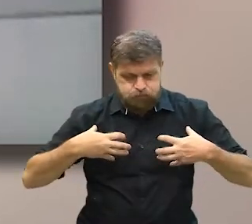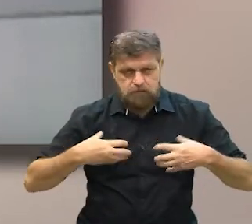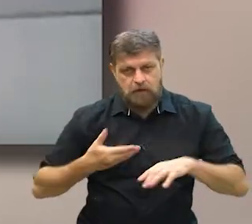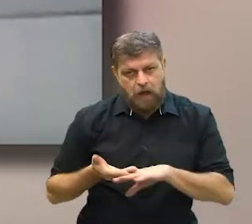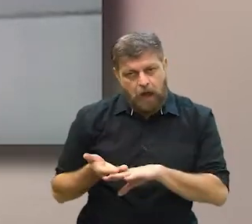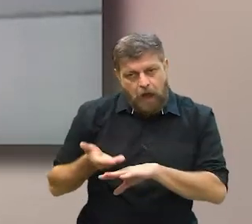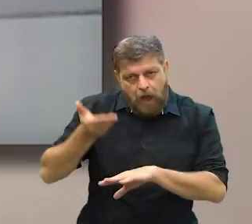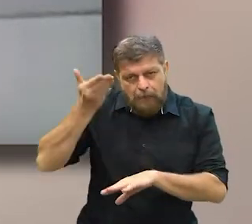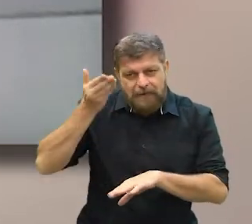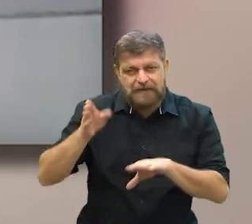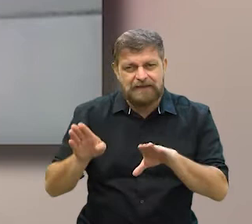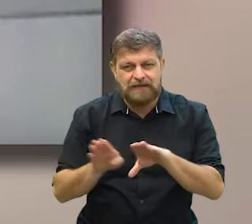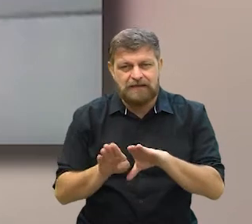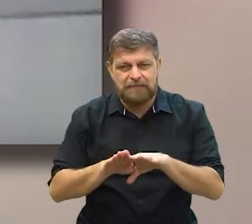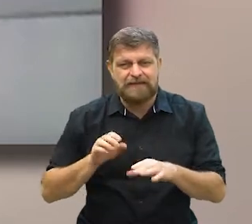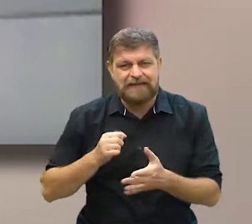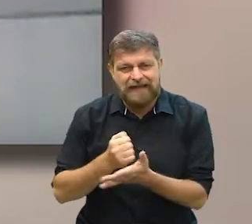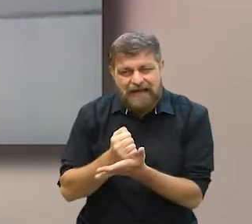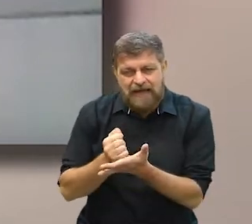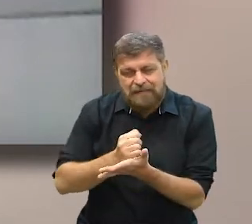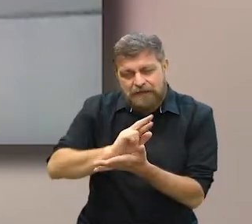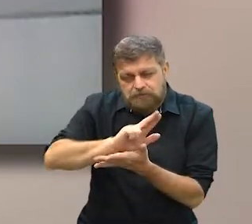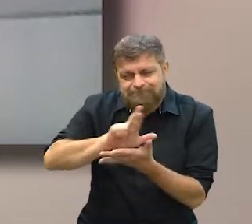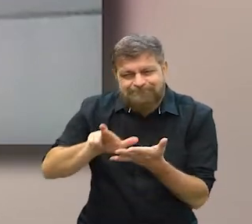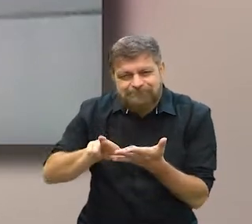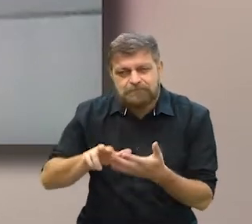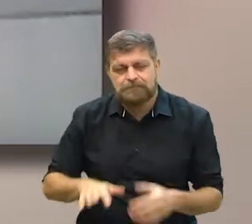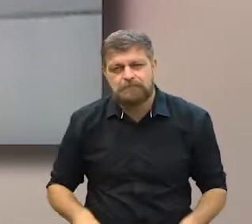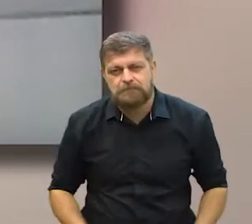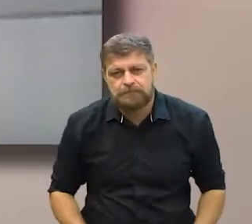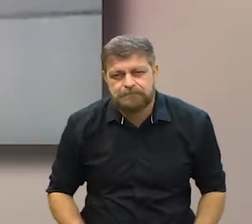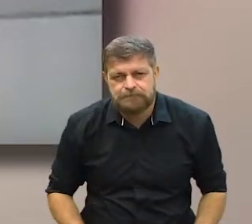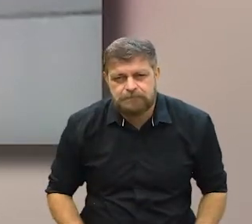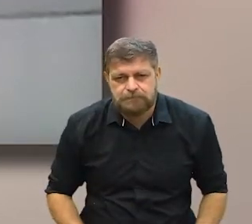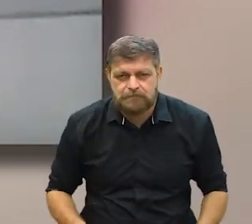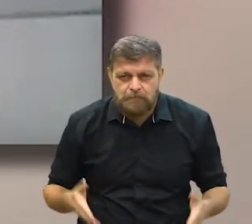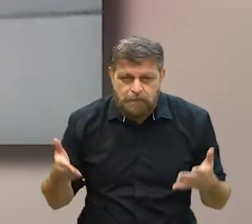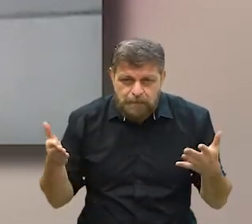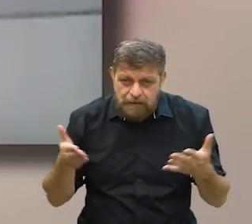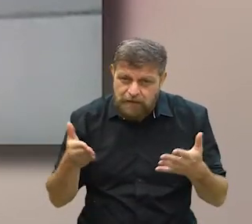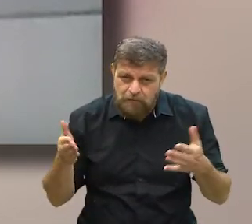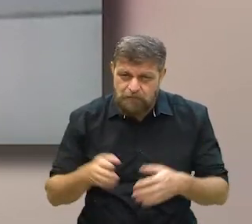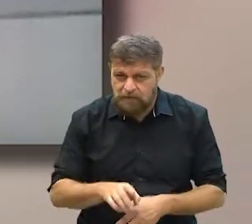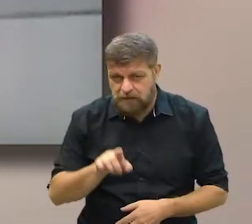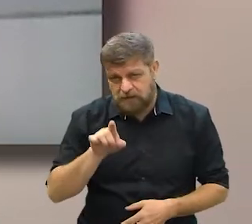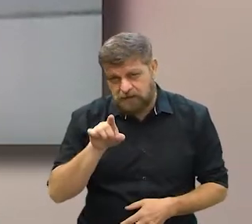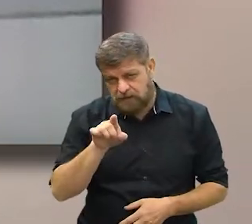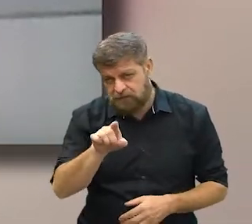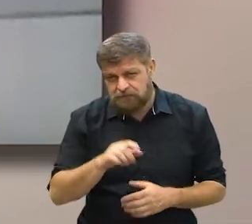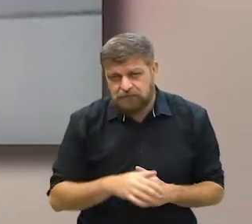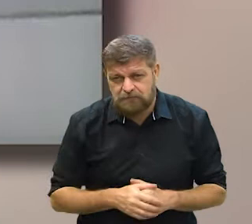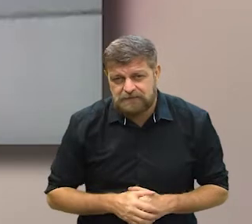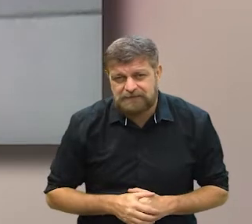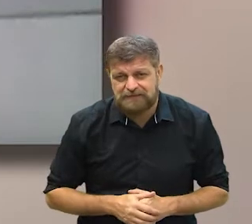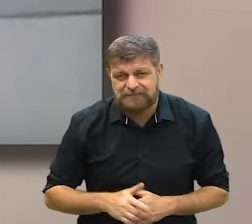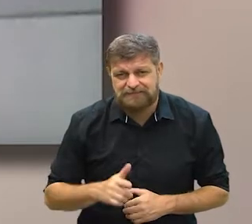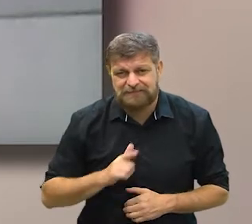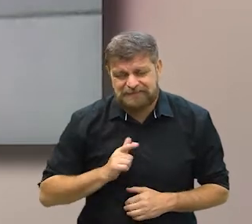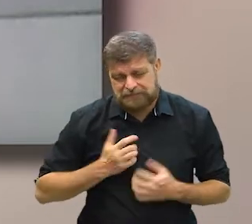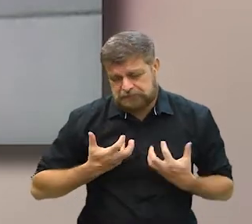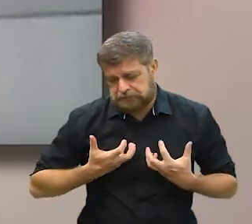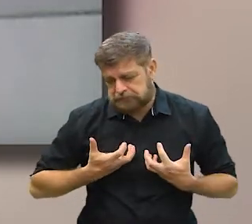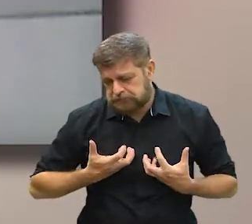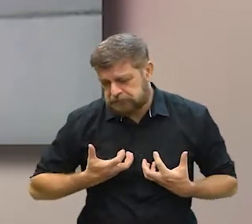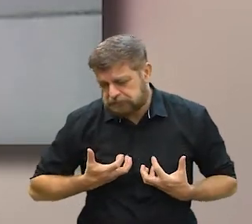Ele aumenta a produção de leite. A bromocrida também aumenta e a domperidona.